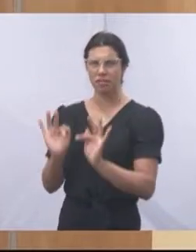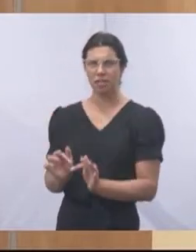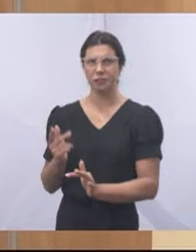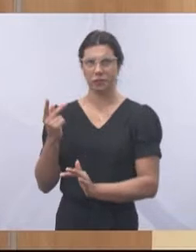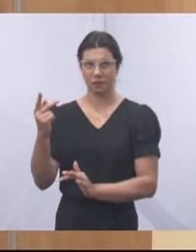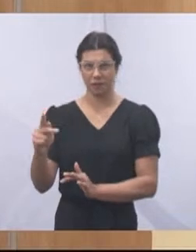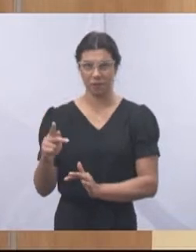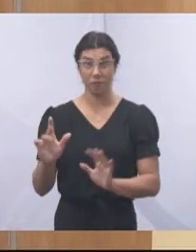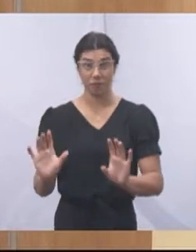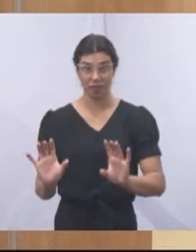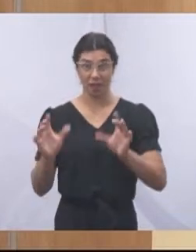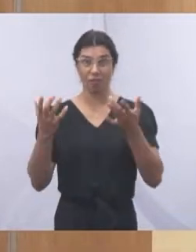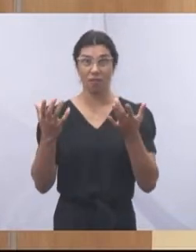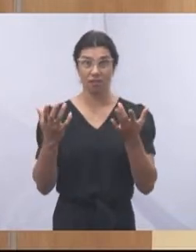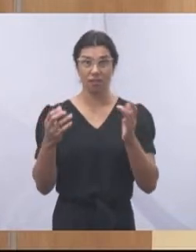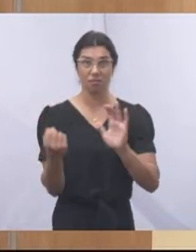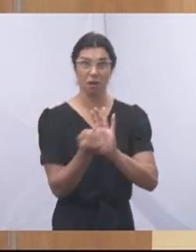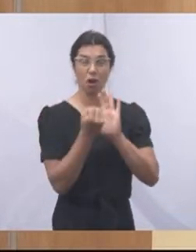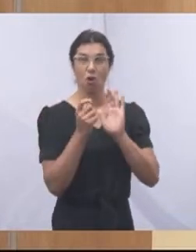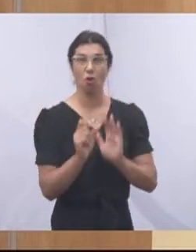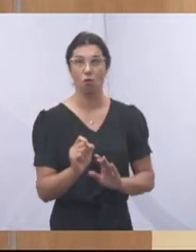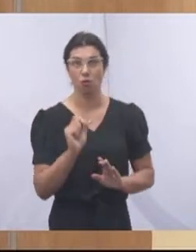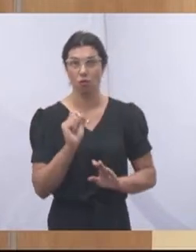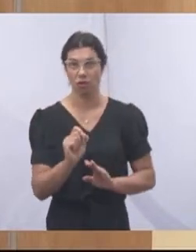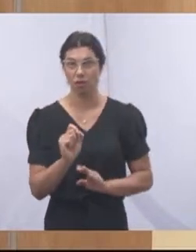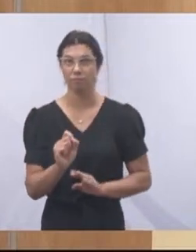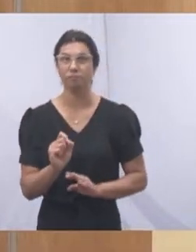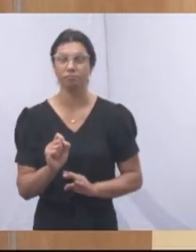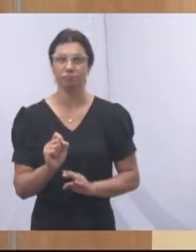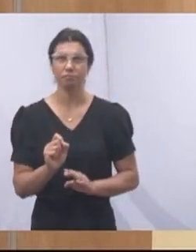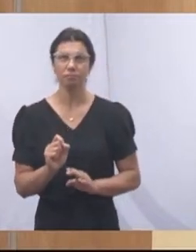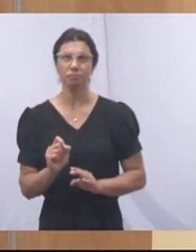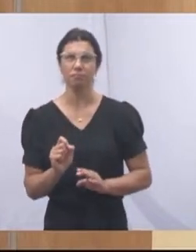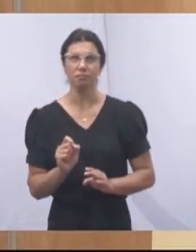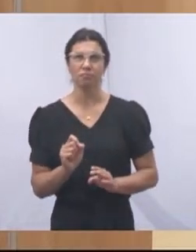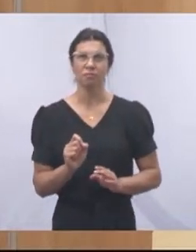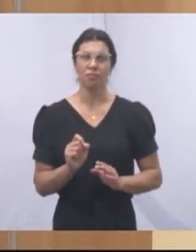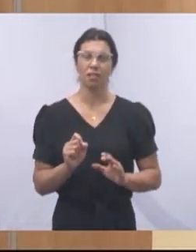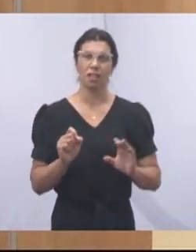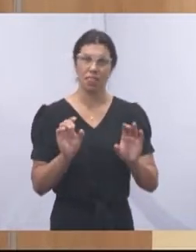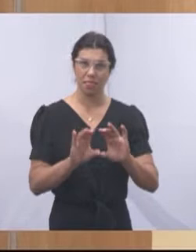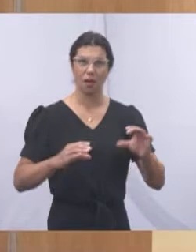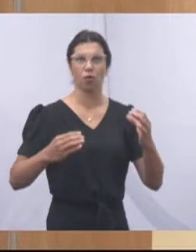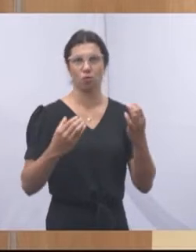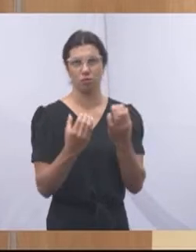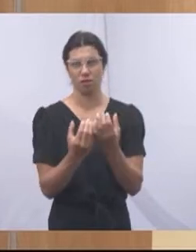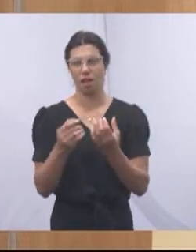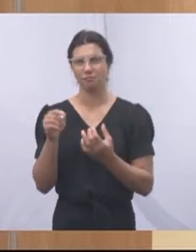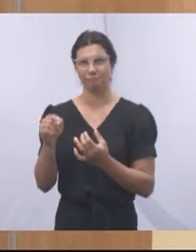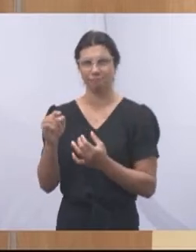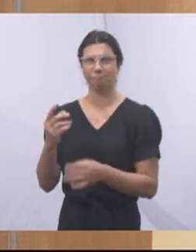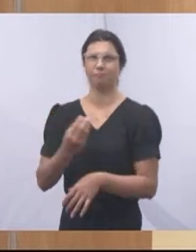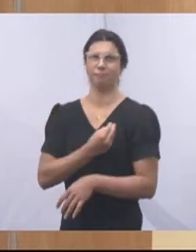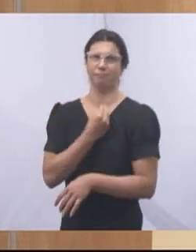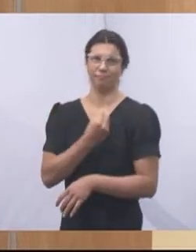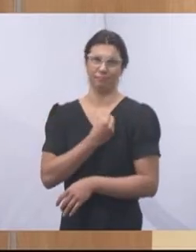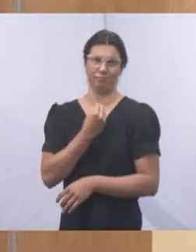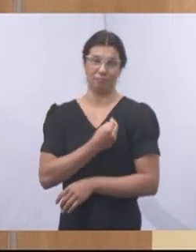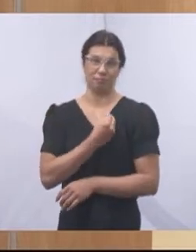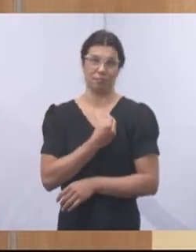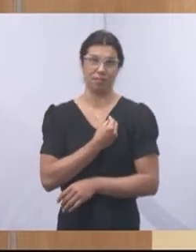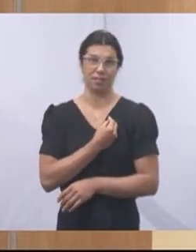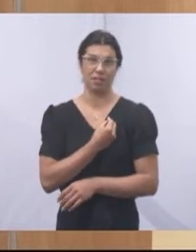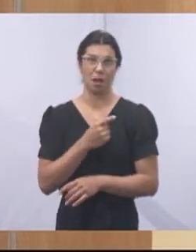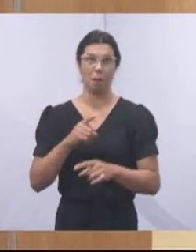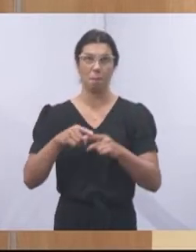Essa festa deixou uma memorável, indelével na comunidade. Ela atesta sua